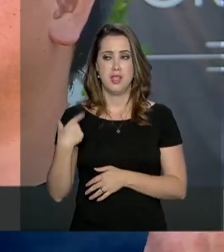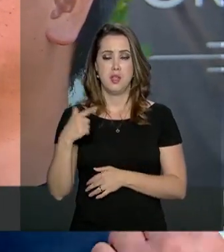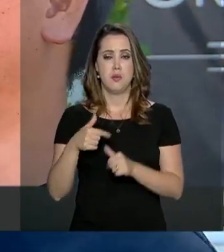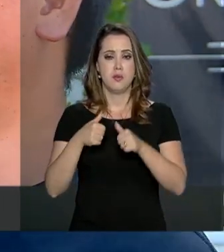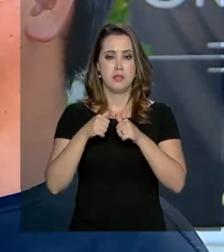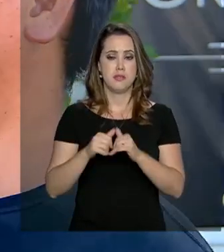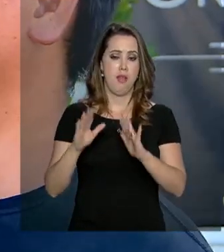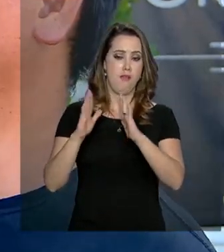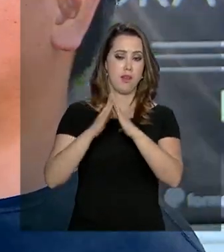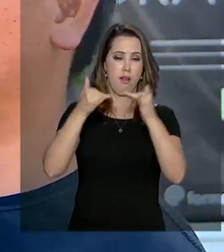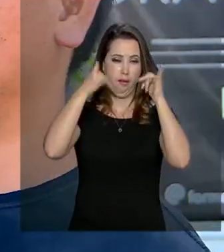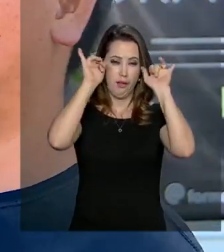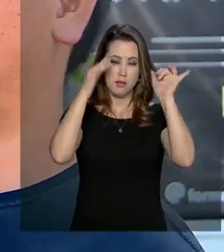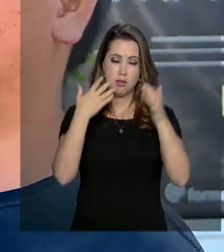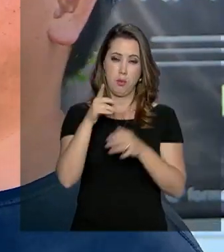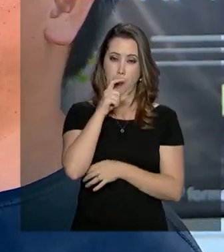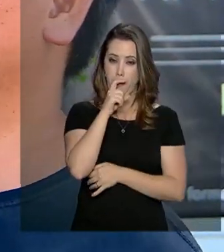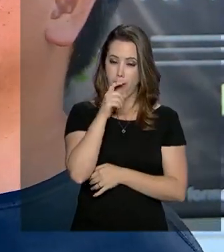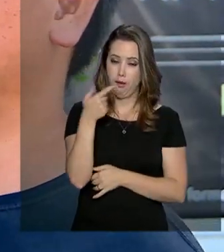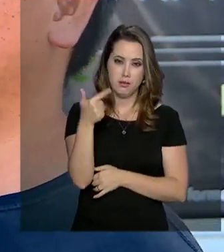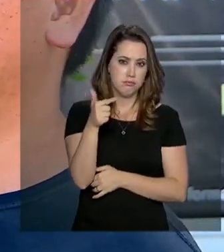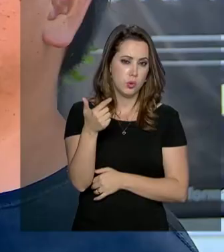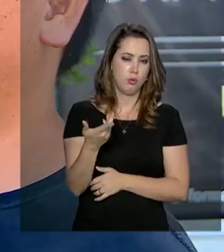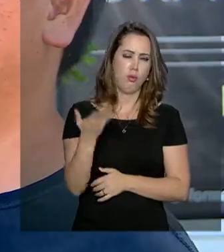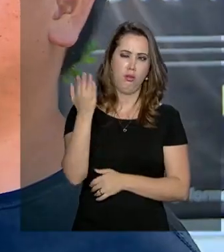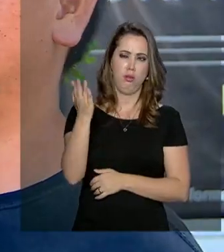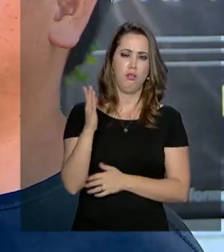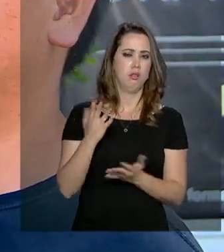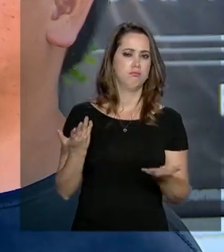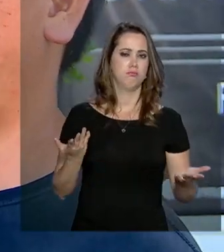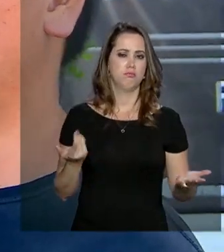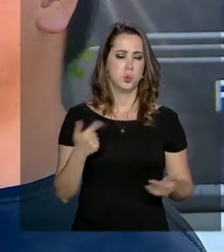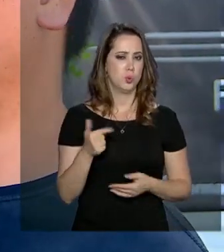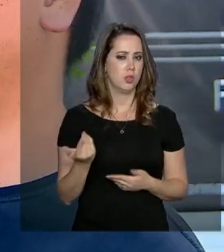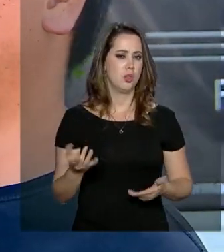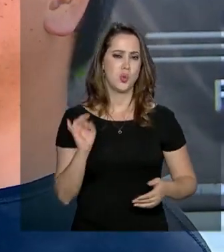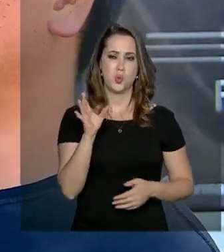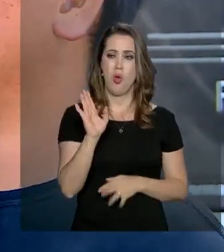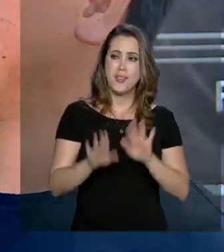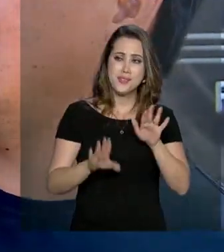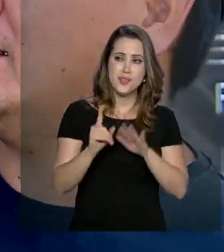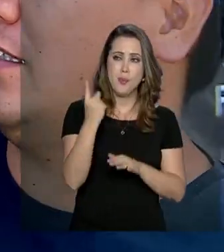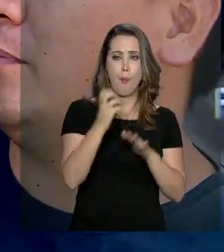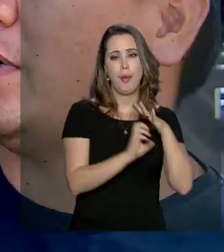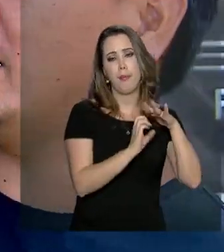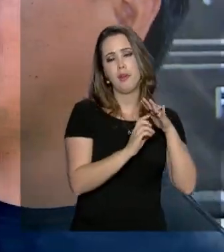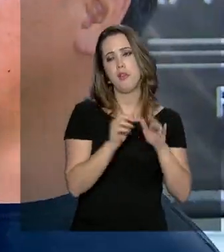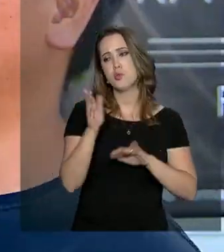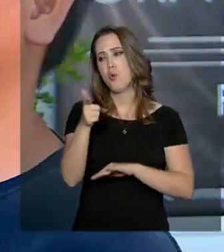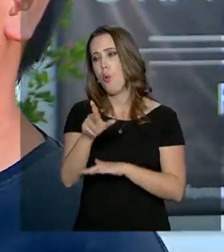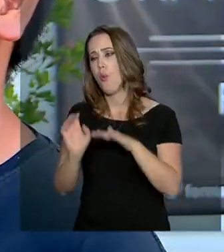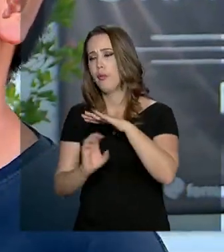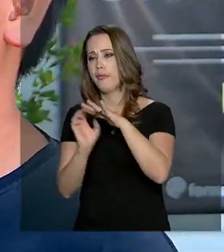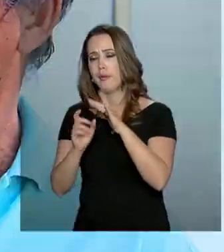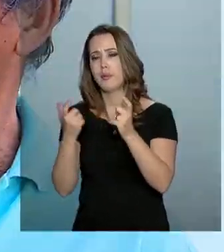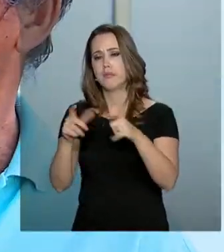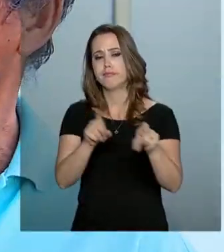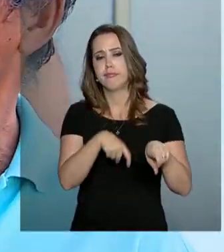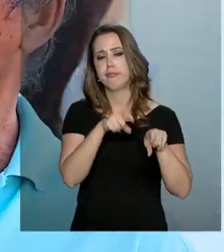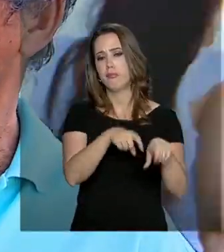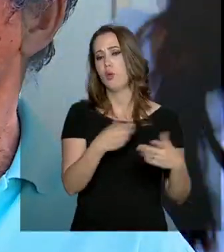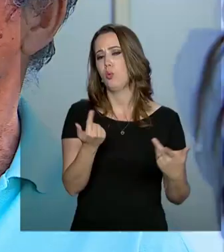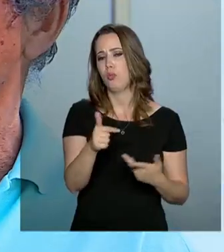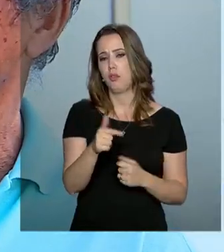da fazenda do meu pai. Não funciona lá, não funciona. Só algumas que funcionam, né, na parte rural.